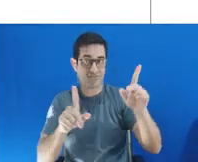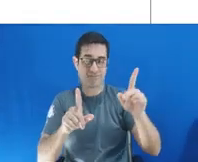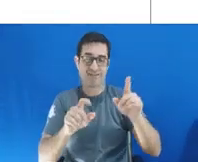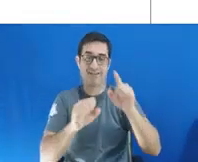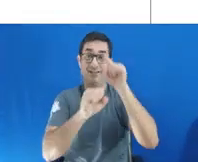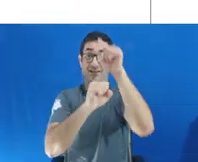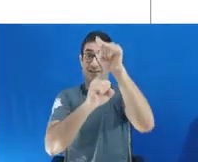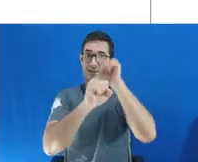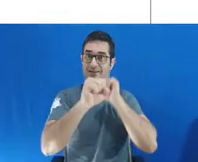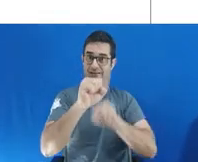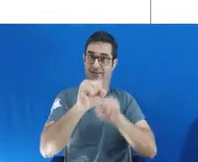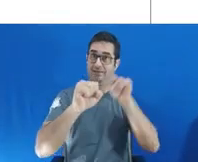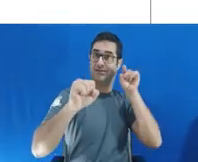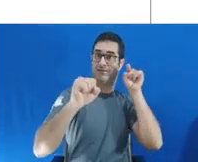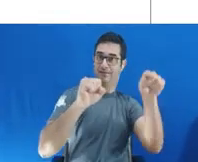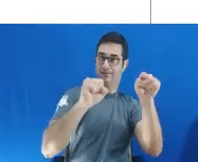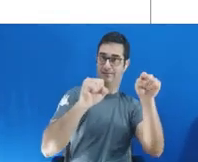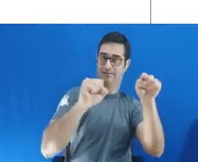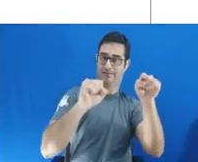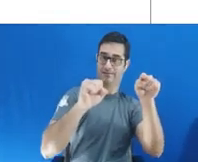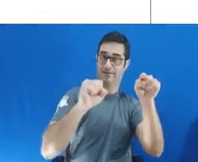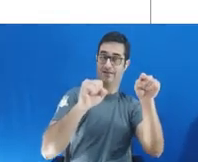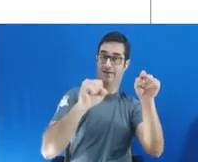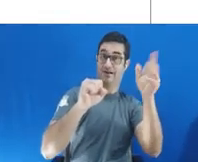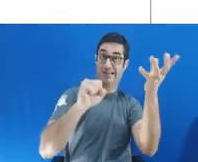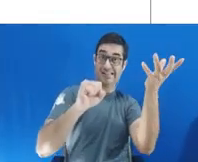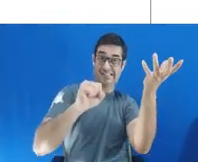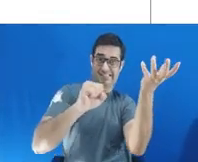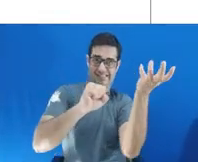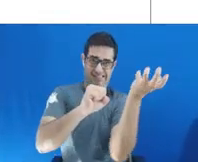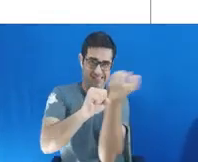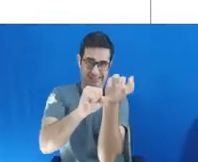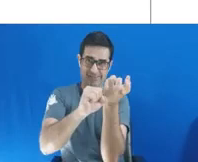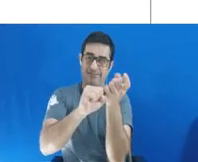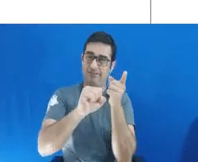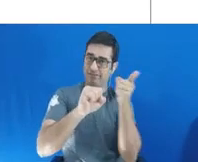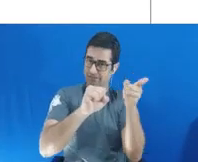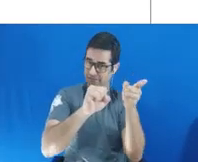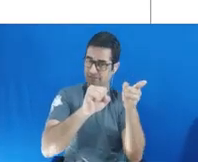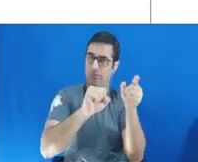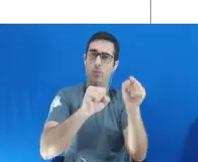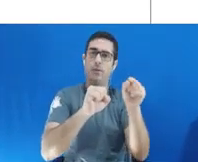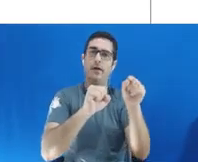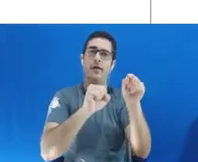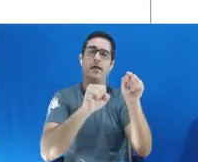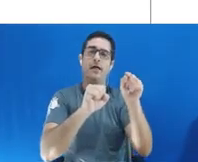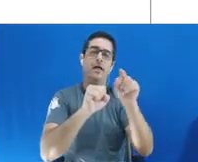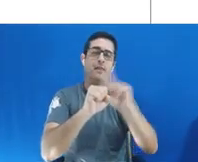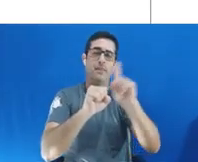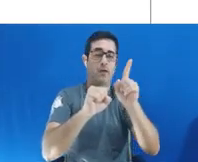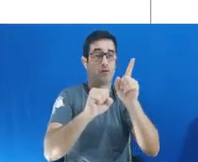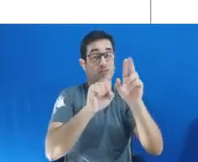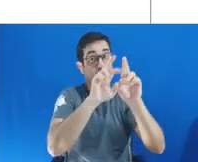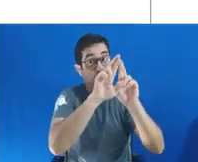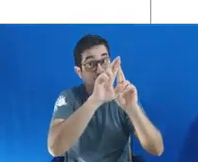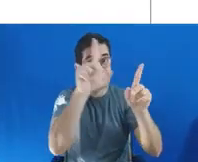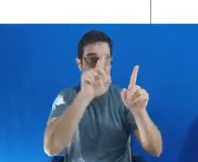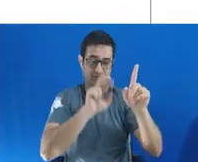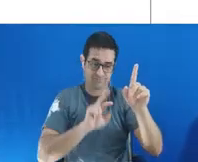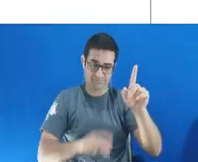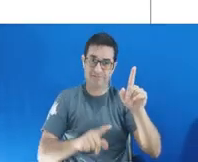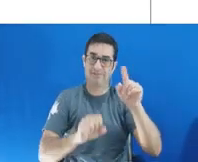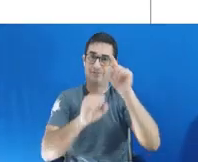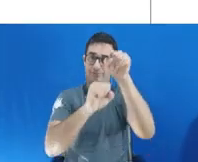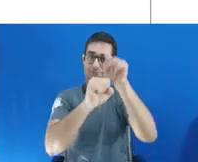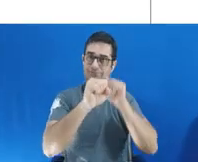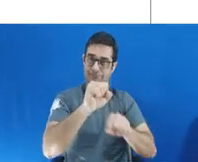a carga nuclear, a atração que esse elétron vai sentir pelo núcleo não é a mesma do que esse